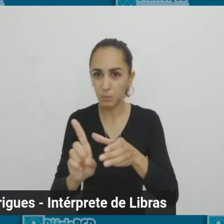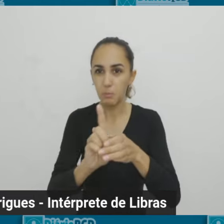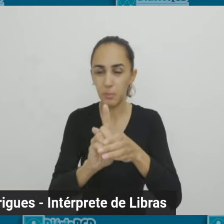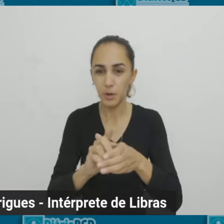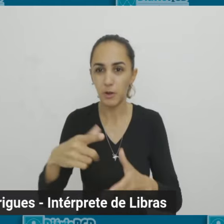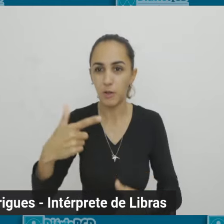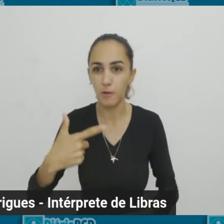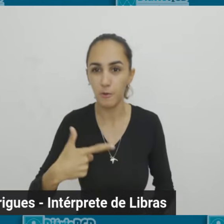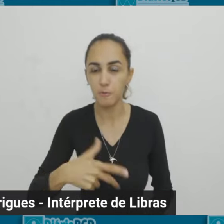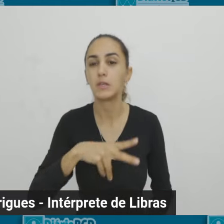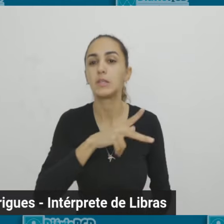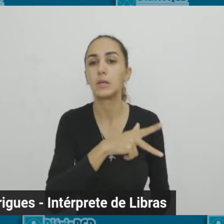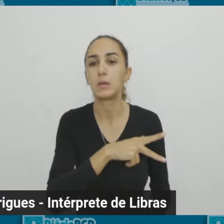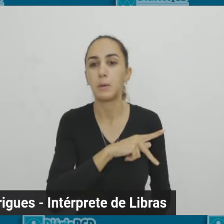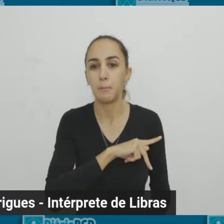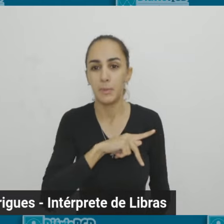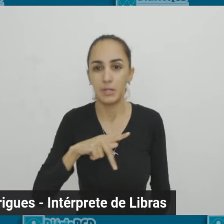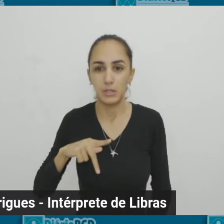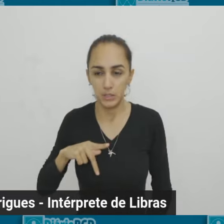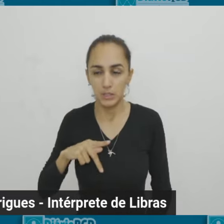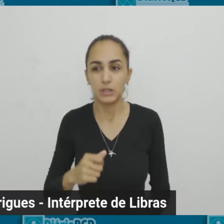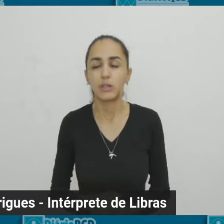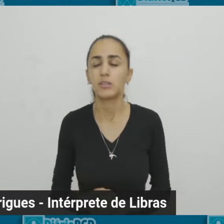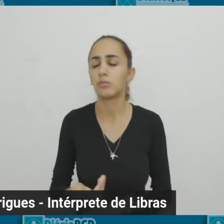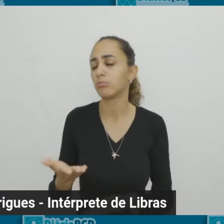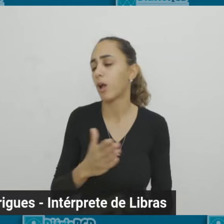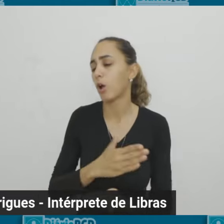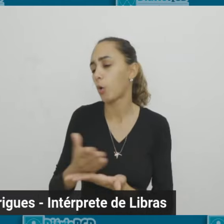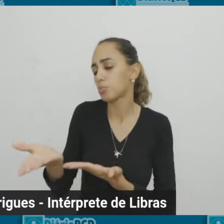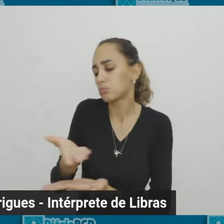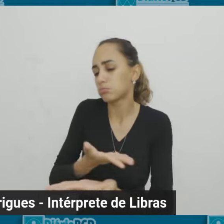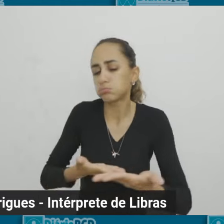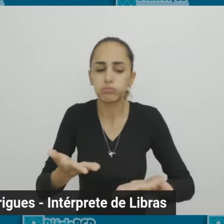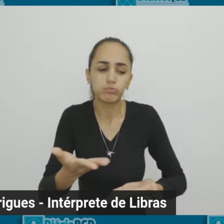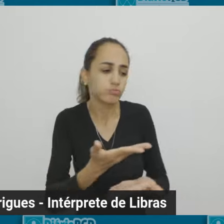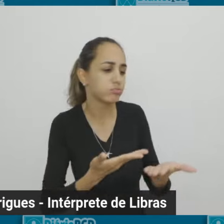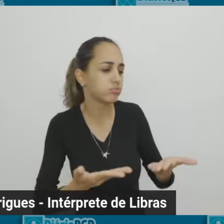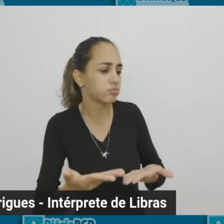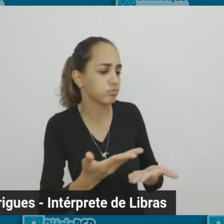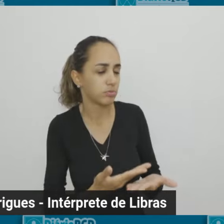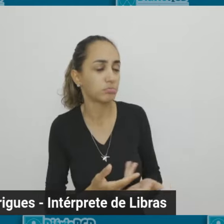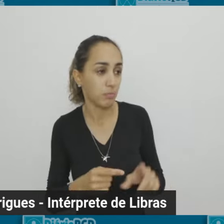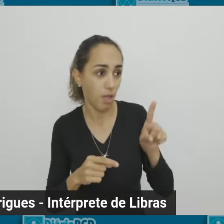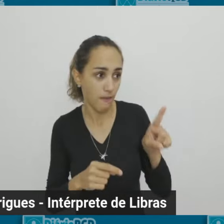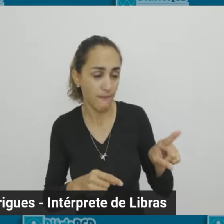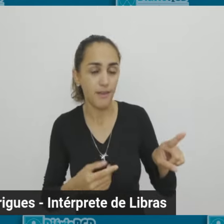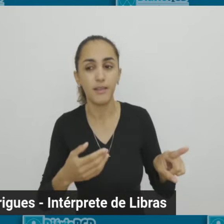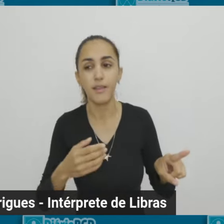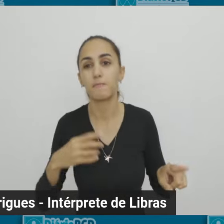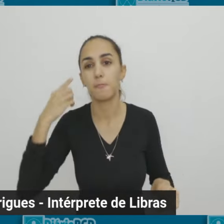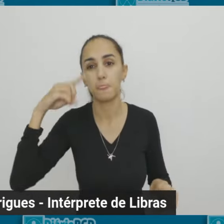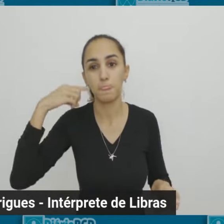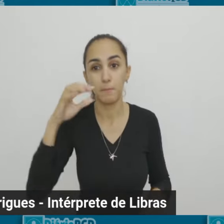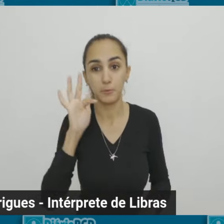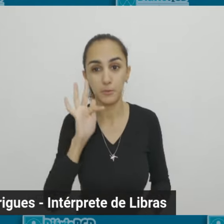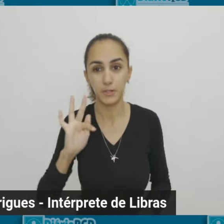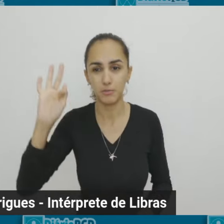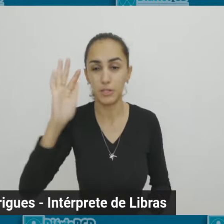pleito, e a gente começou a trocar figurinhas, aí ele veio para deputado federal, foi o mais votado do